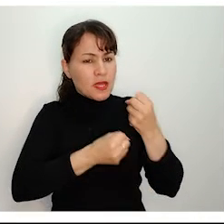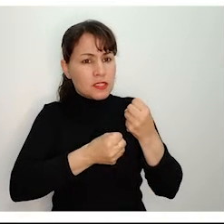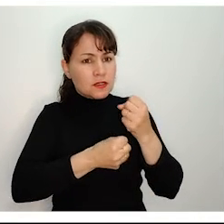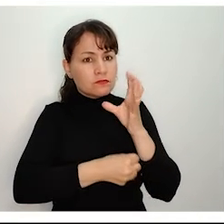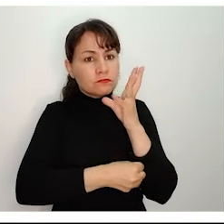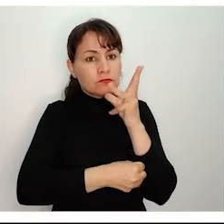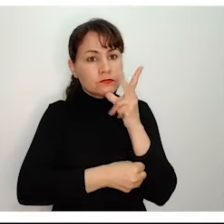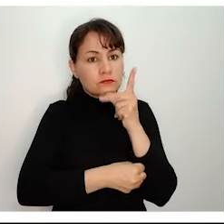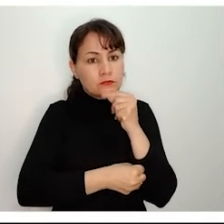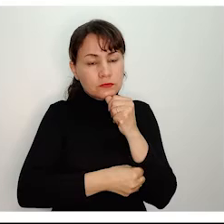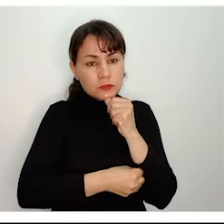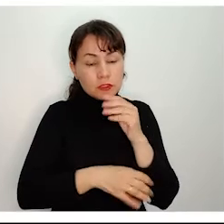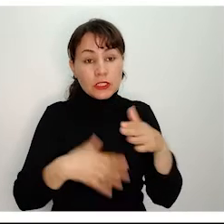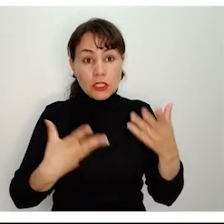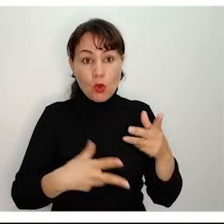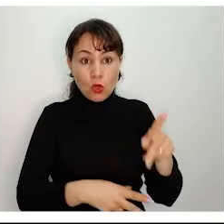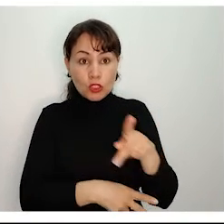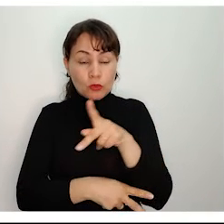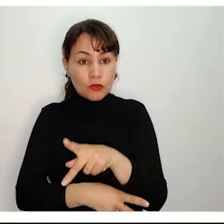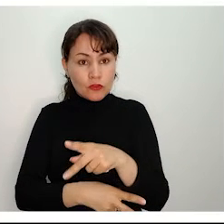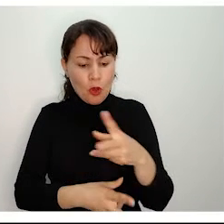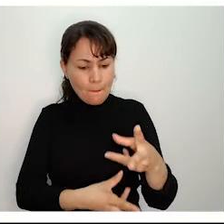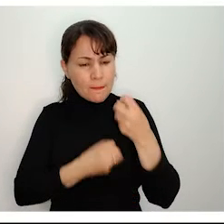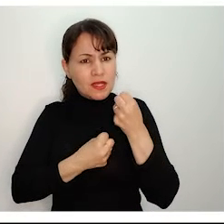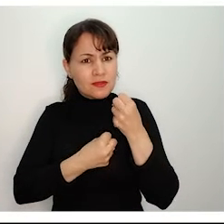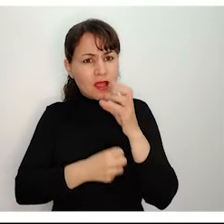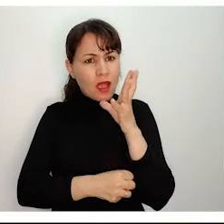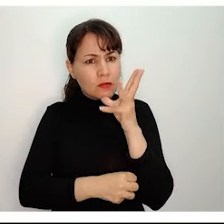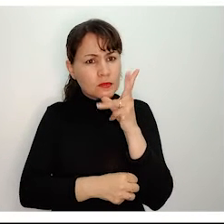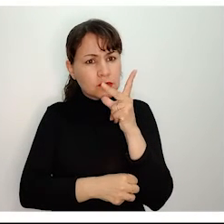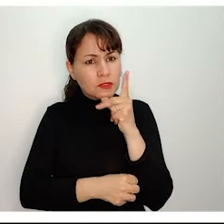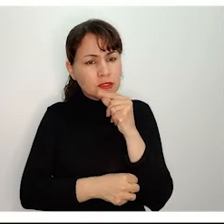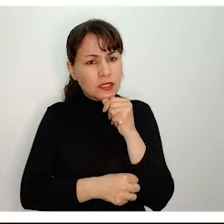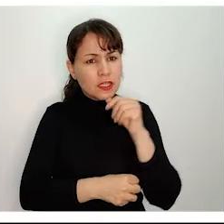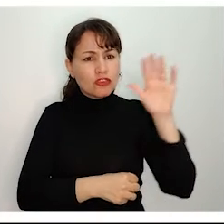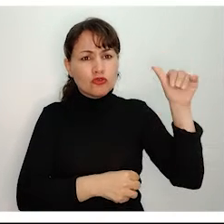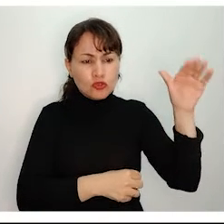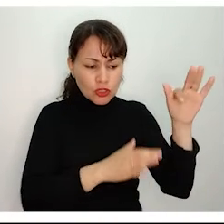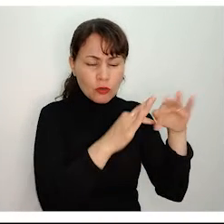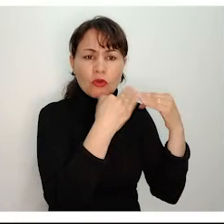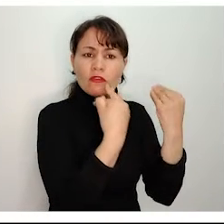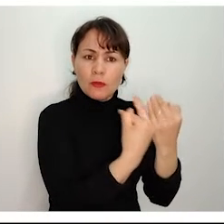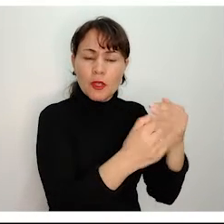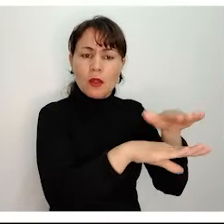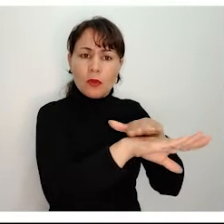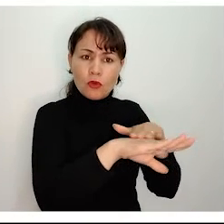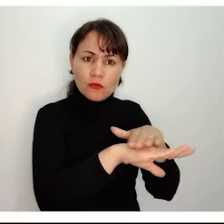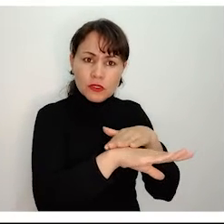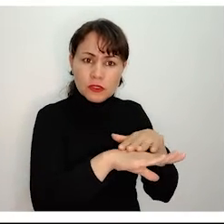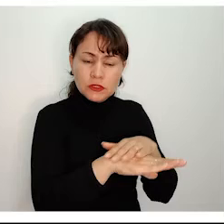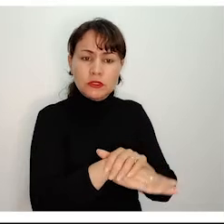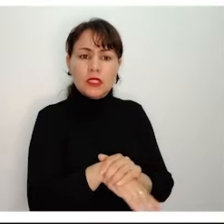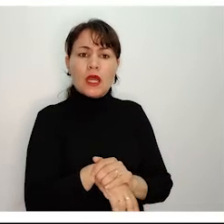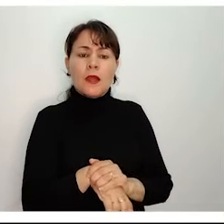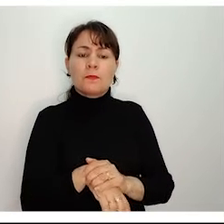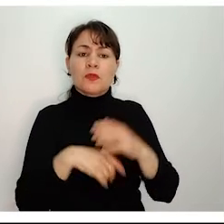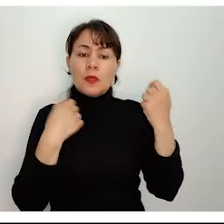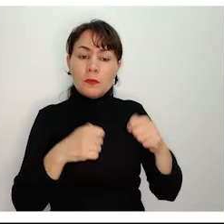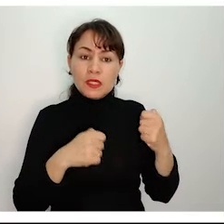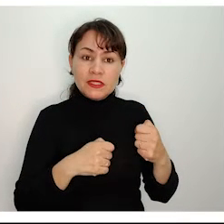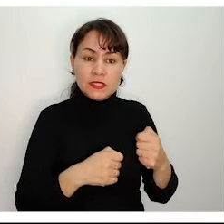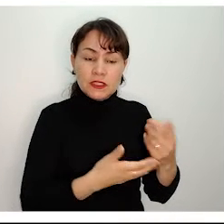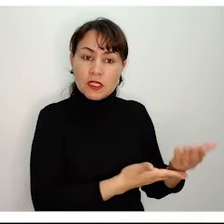esse atraso é percebido. Então, quando a professora ou o professor percebem um atraso, chamam a família para